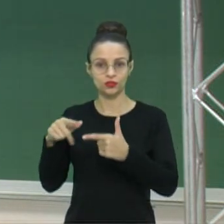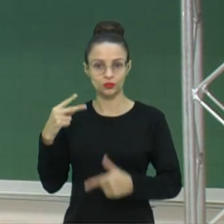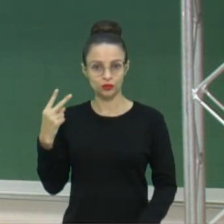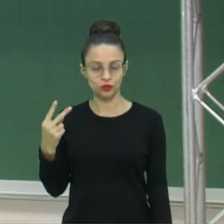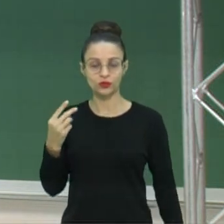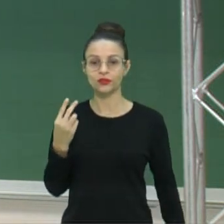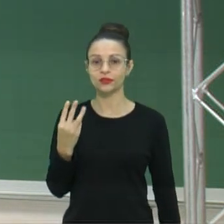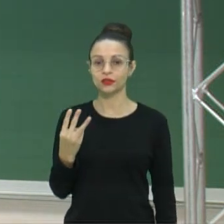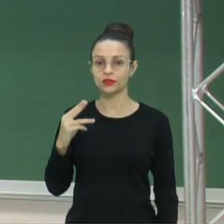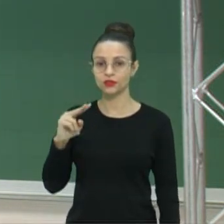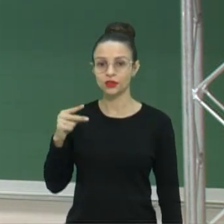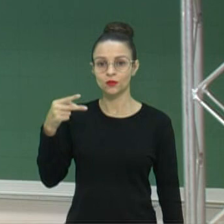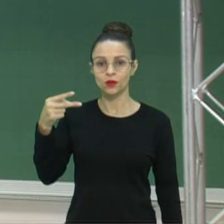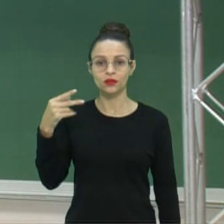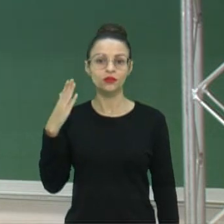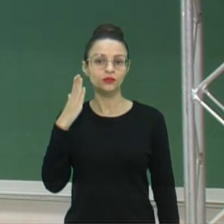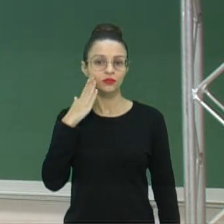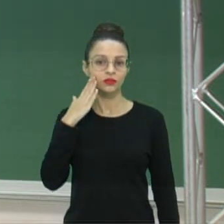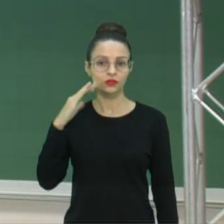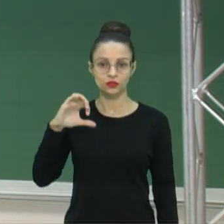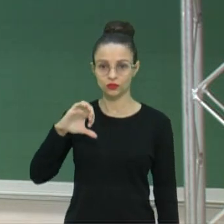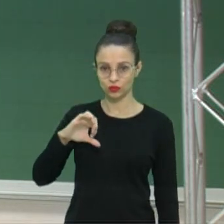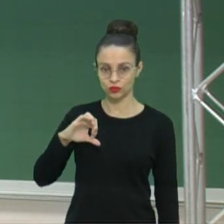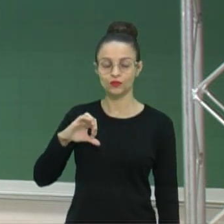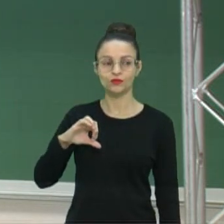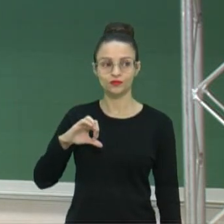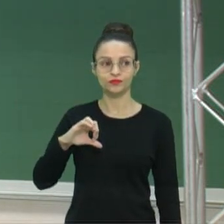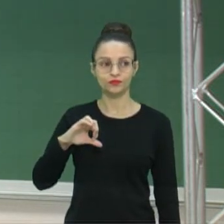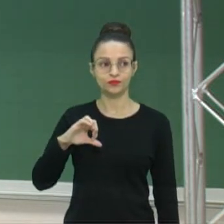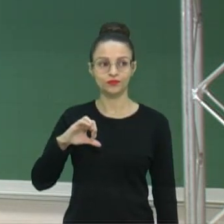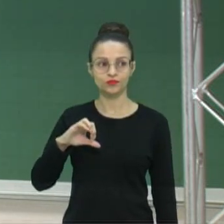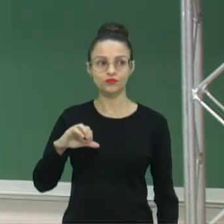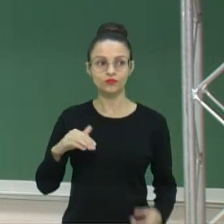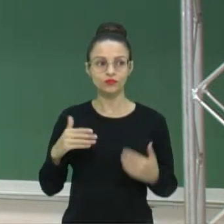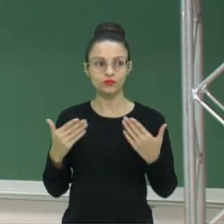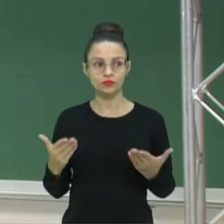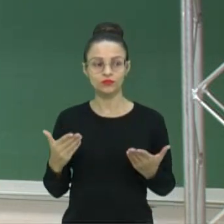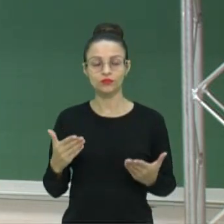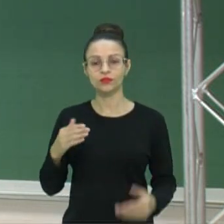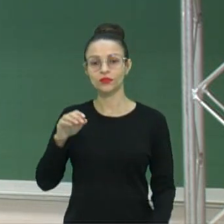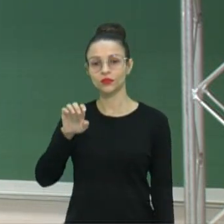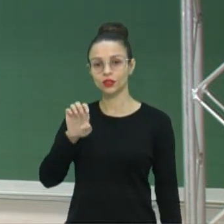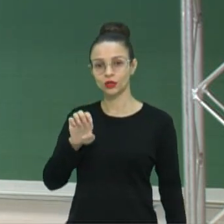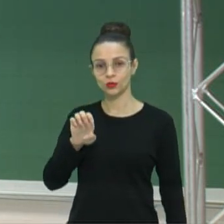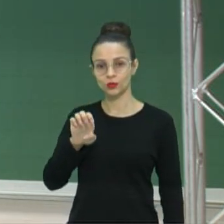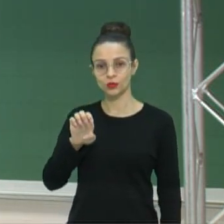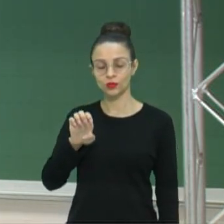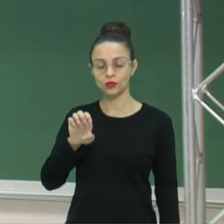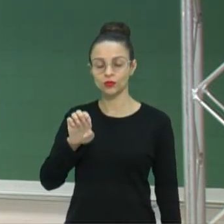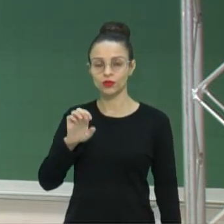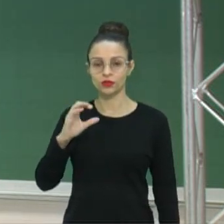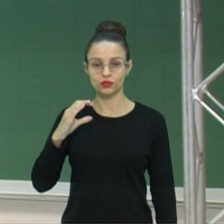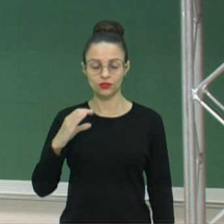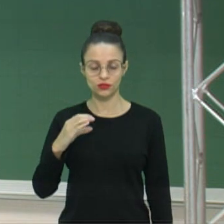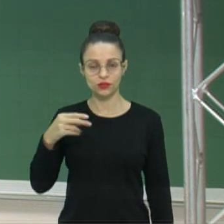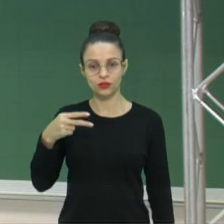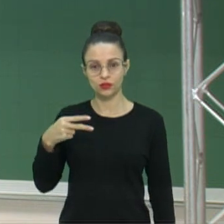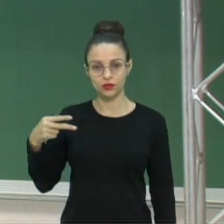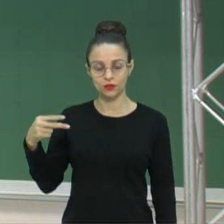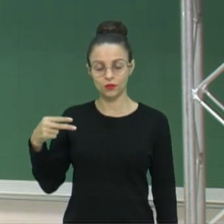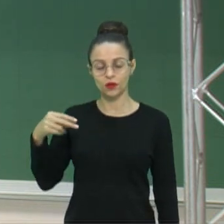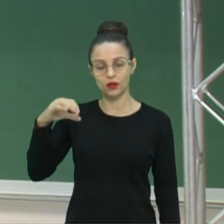ao quadrado eu sei que é 9, certo? Então vai ficar energia cinética é igual